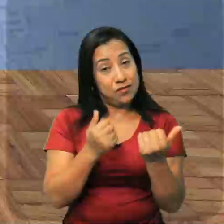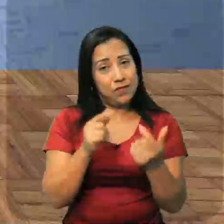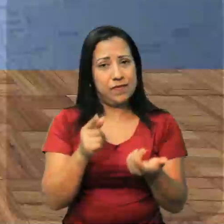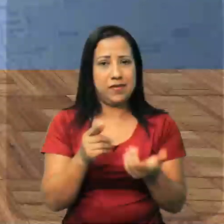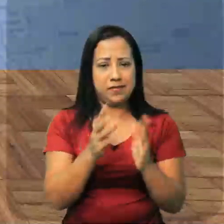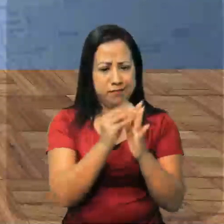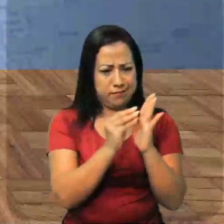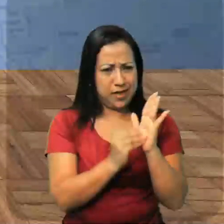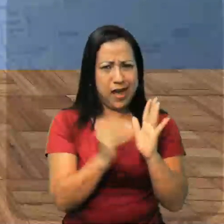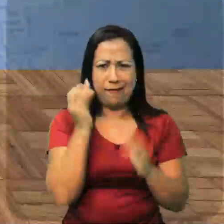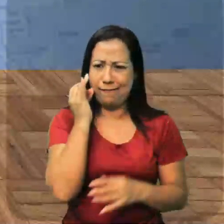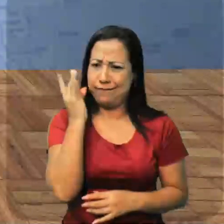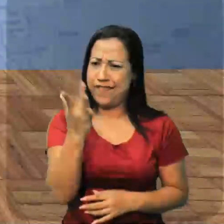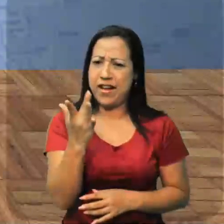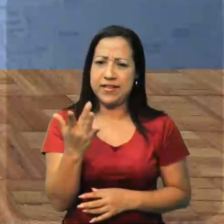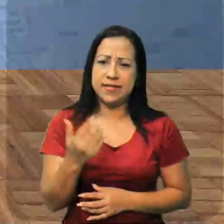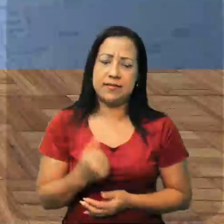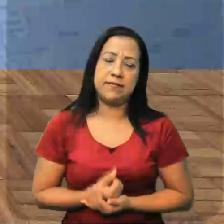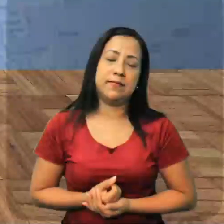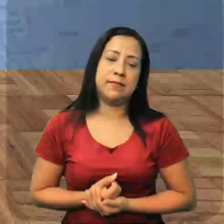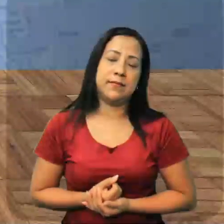fácil.